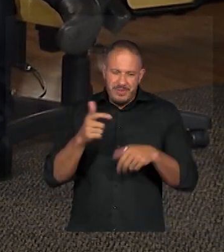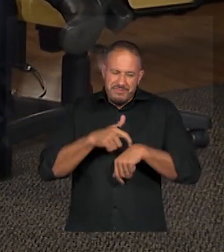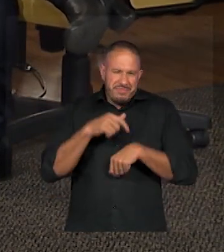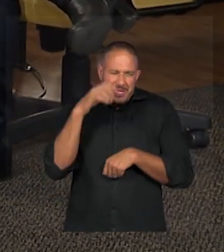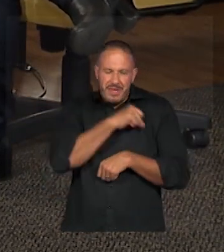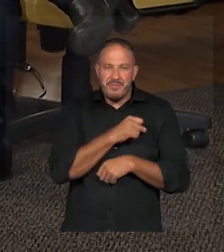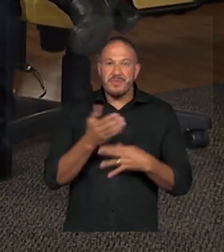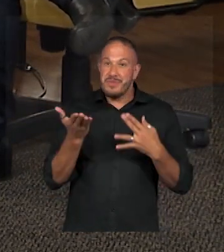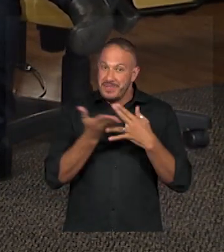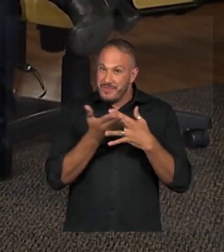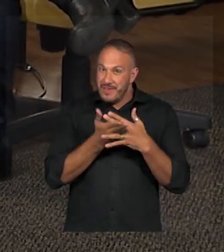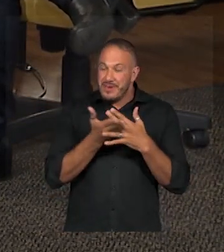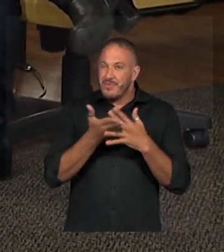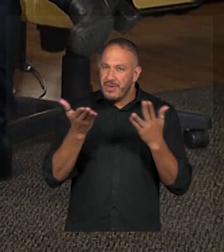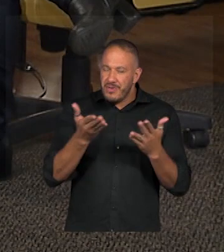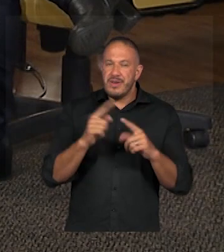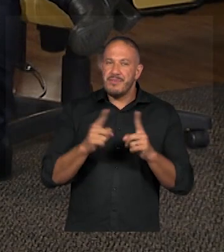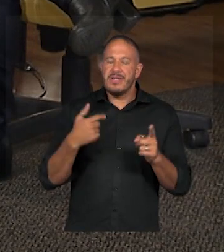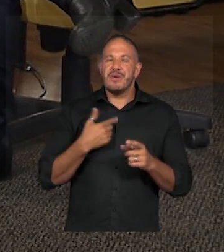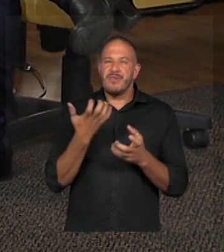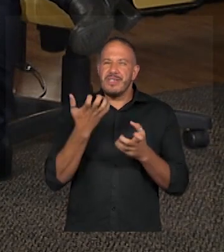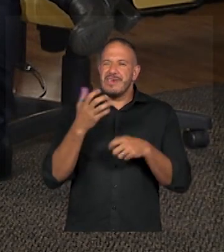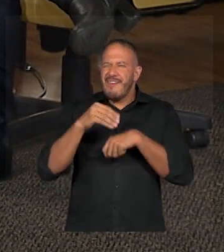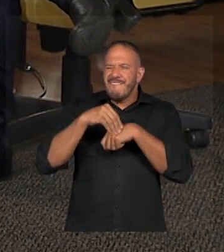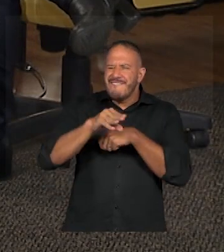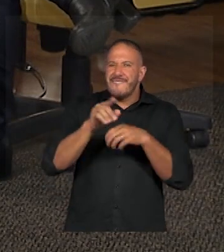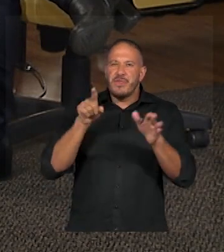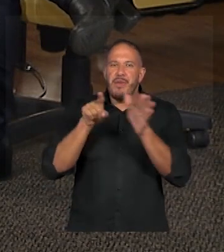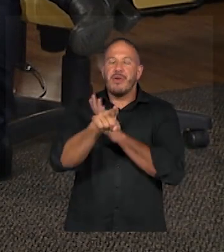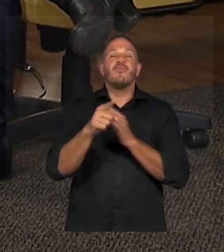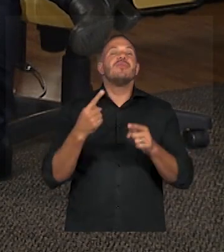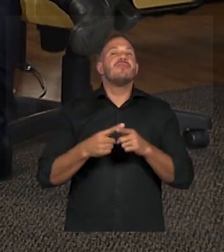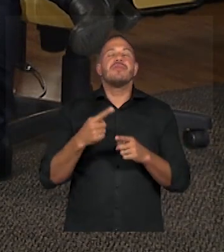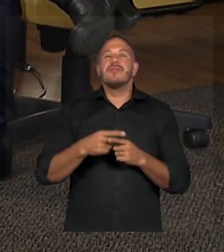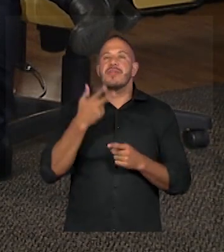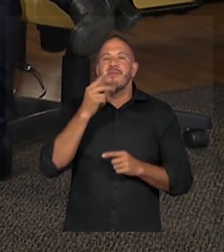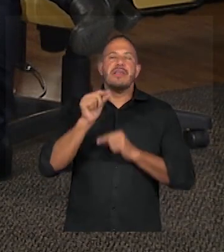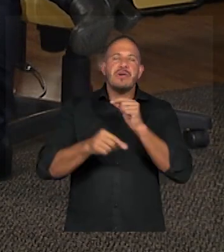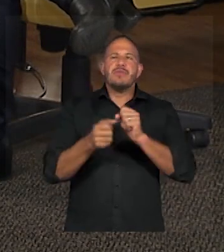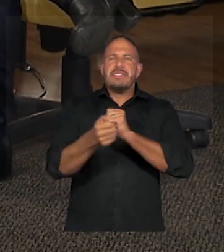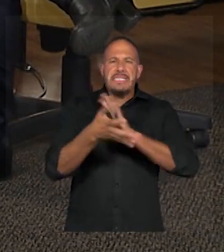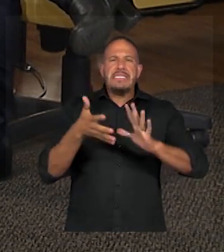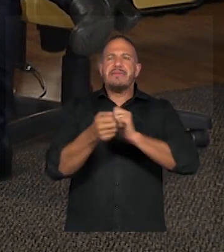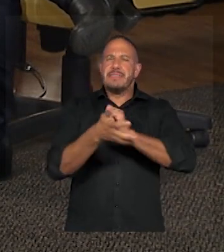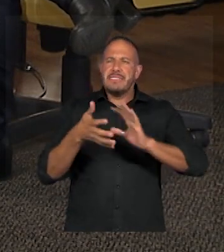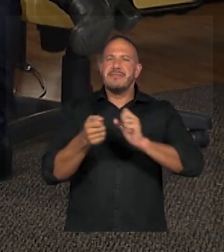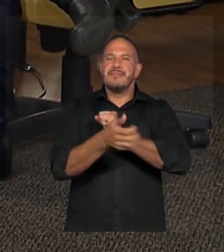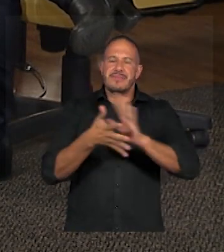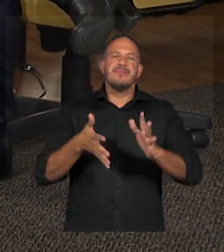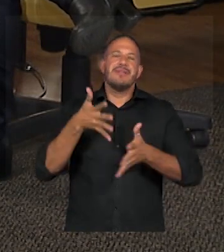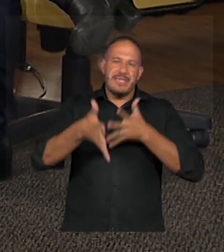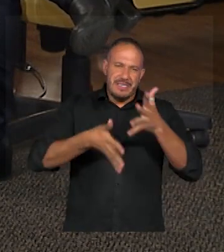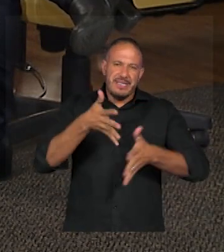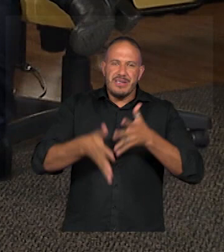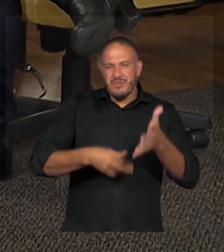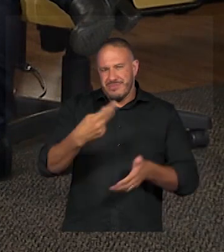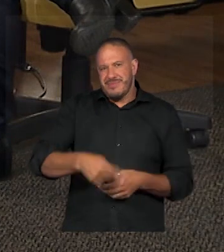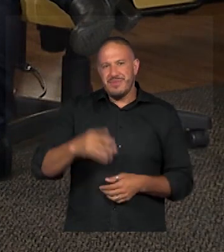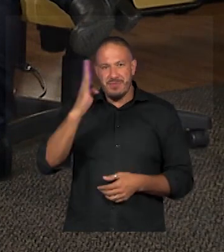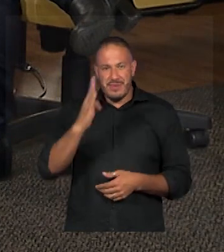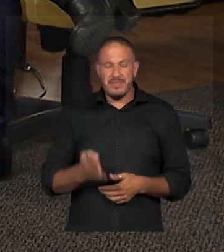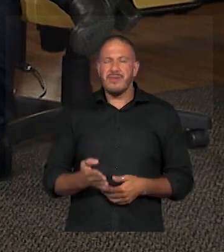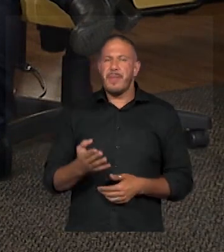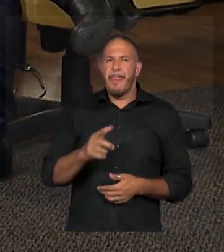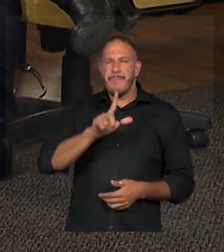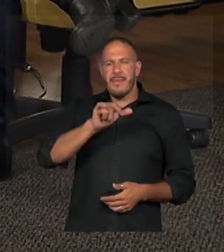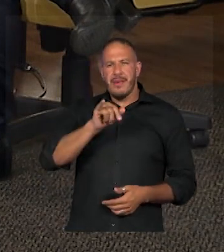pausinha agora, mas a gente já volta. Eu queria deixar uma pergunta no ar, porque a gente está falando muito em Libras, que é língua brasileira de sinais. E muitas